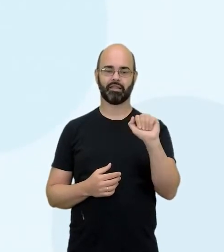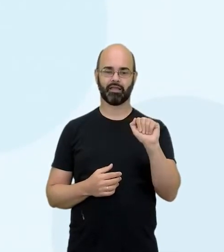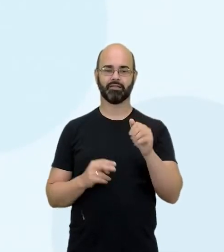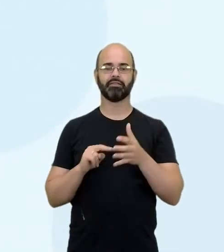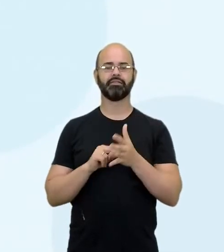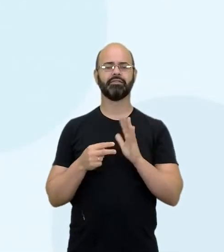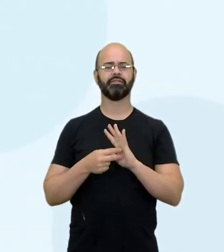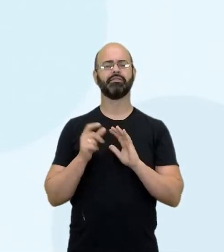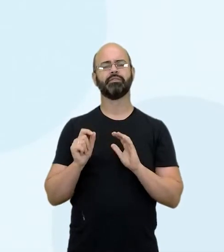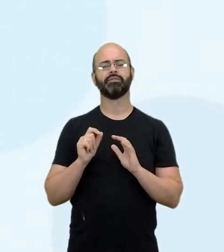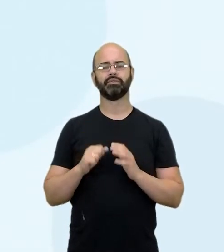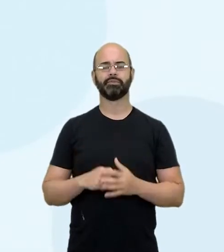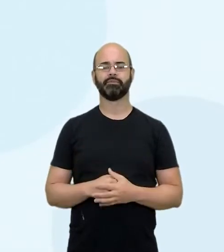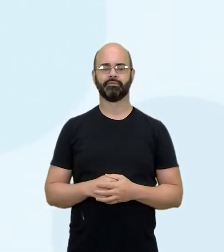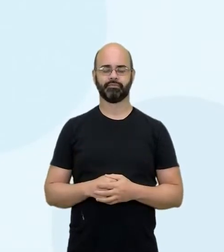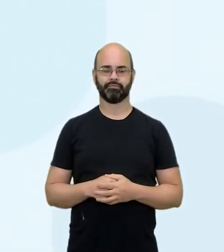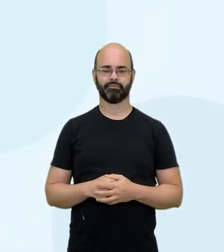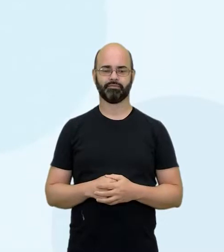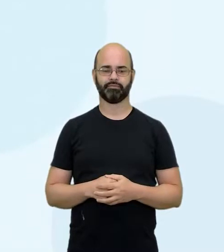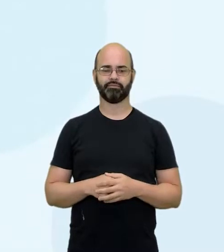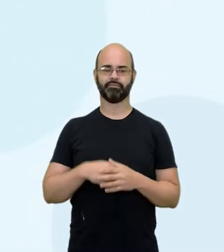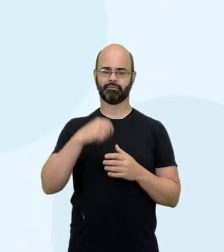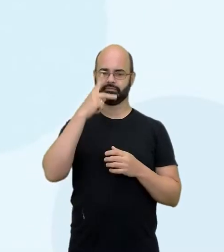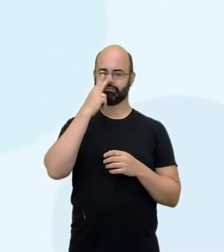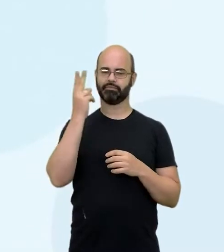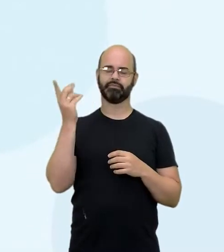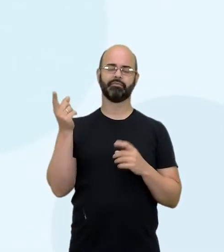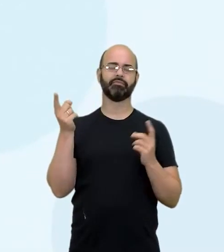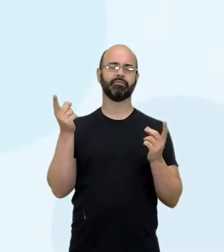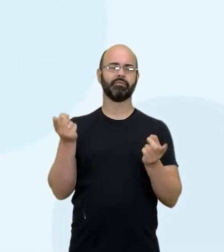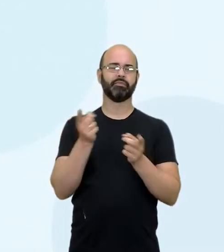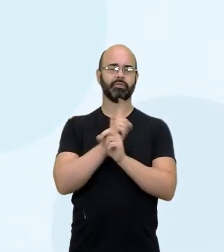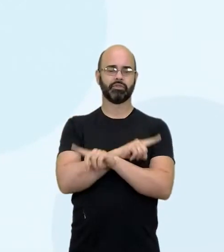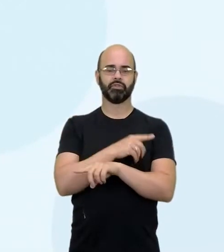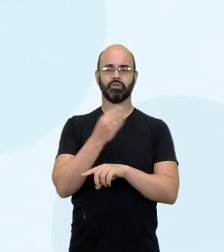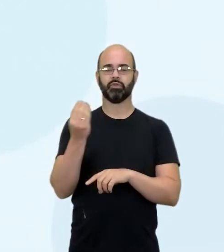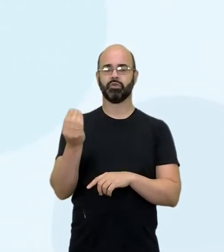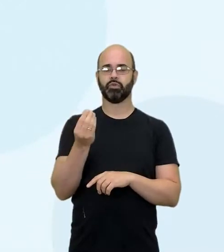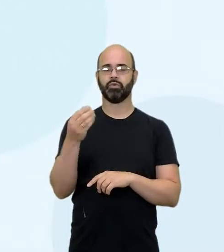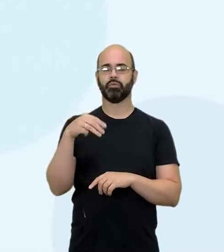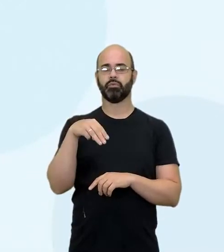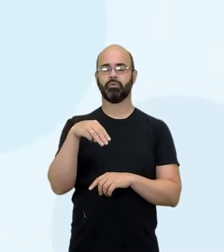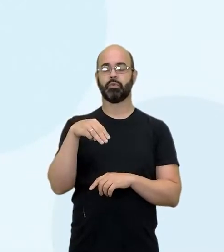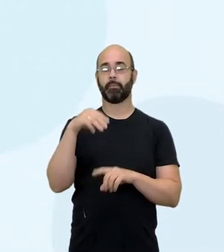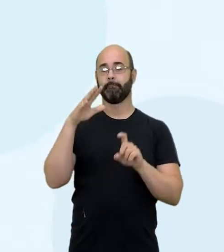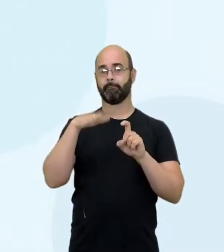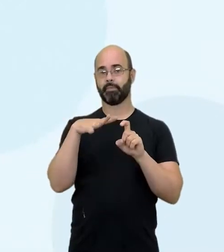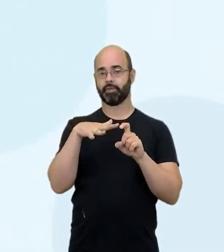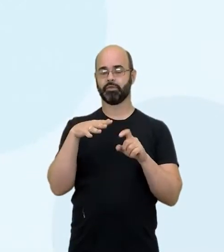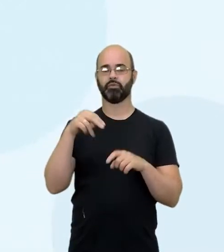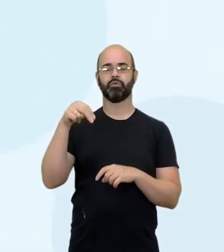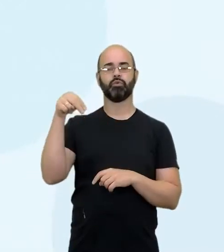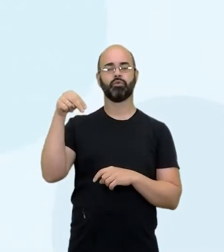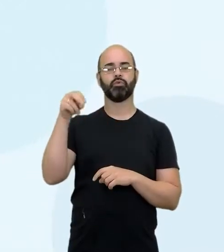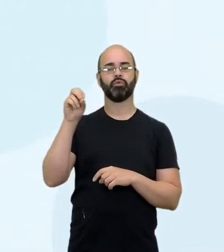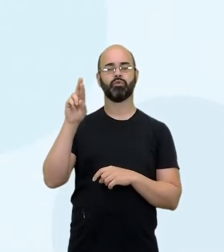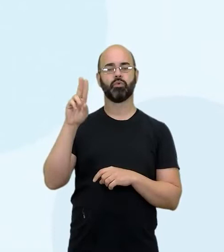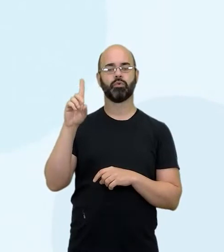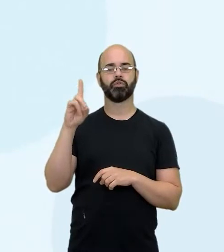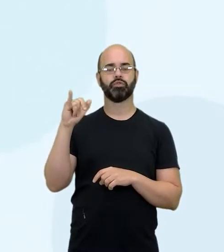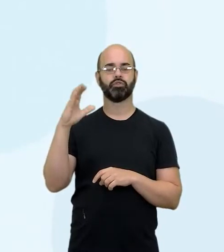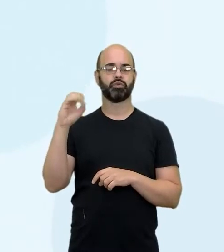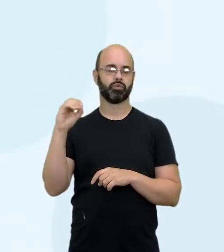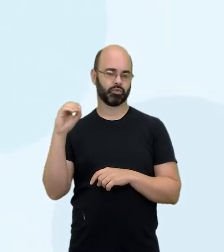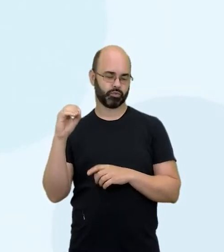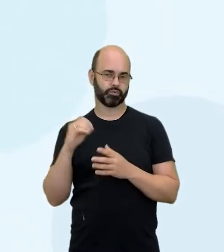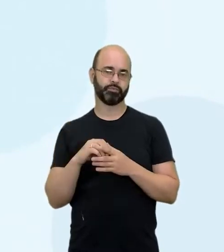como se fosse uma antologia dos mitos nórdicos, né? Se você quiser pegar o original, você vai pegar a Edda. Se você quiser pegar